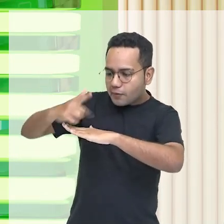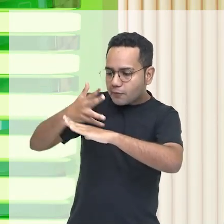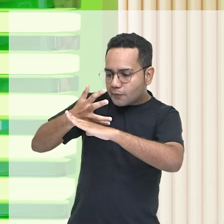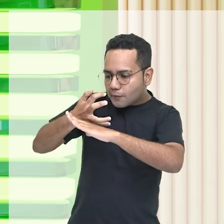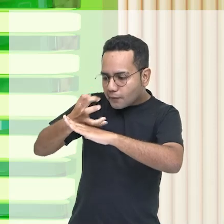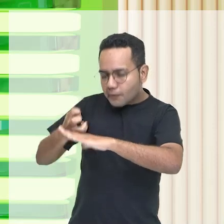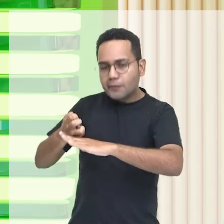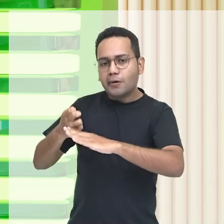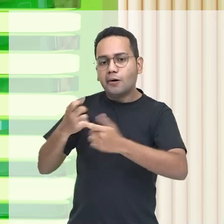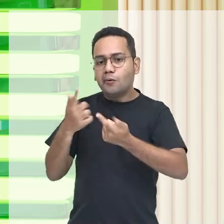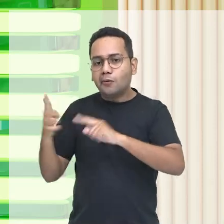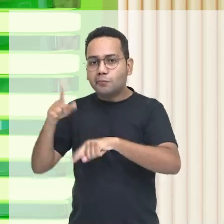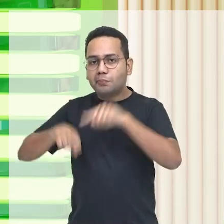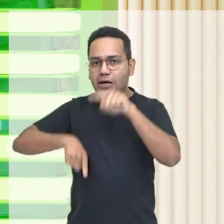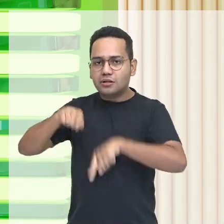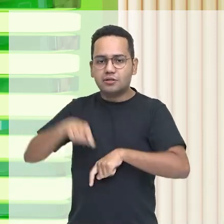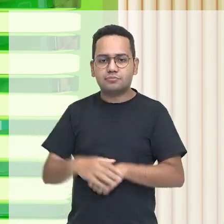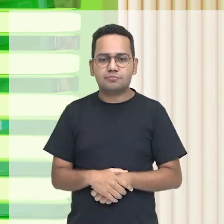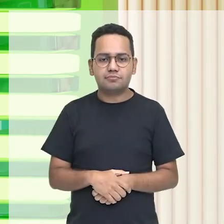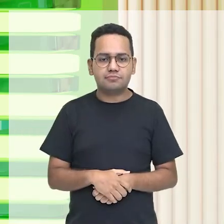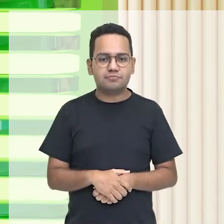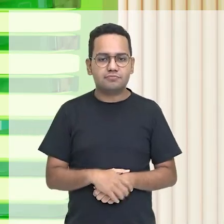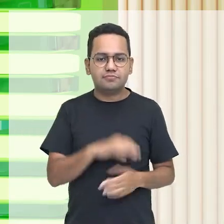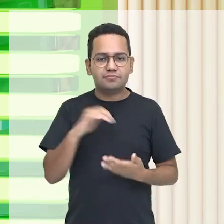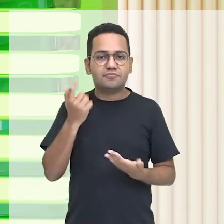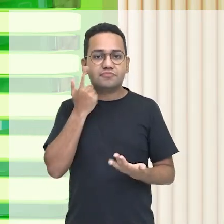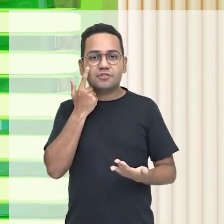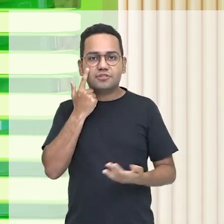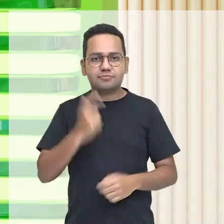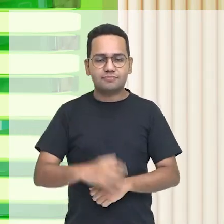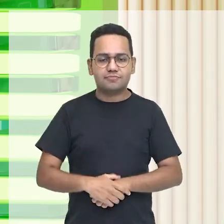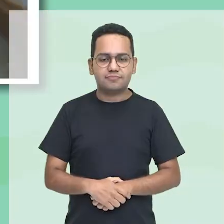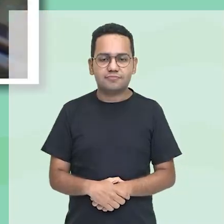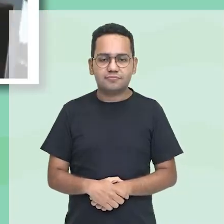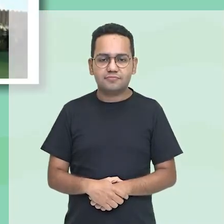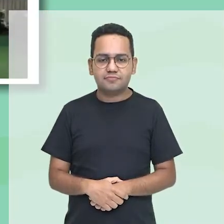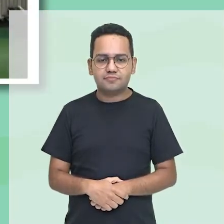agora vamos assistir esta animação.